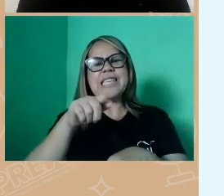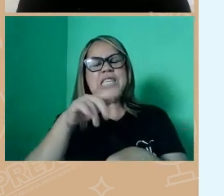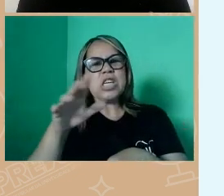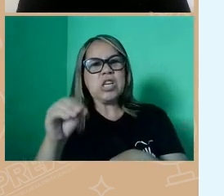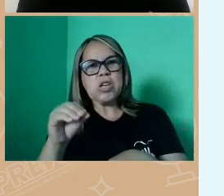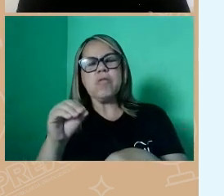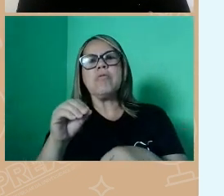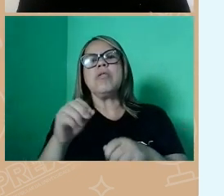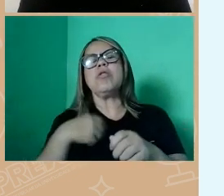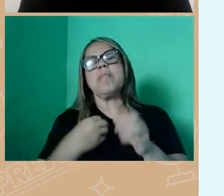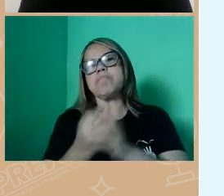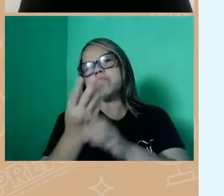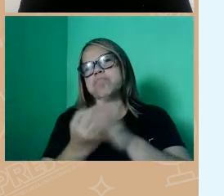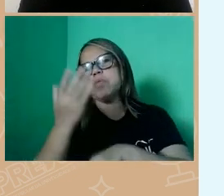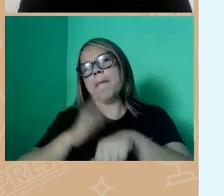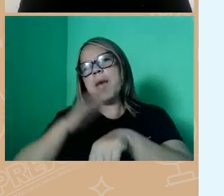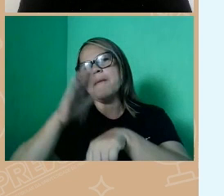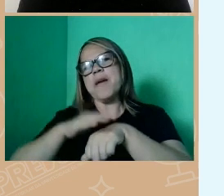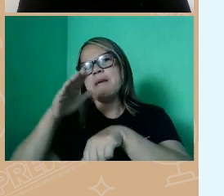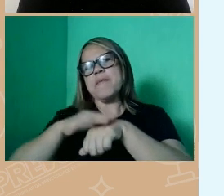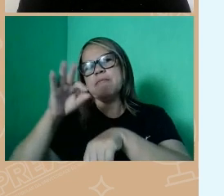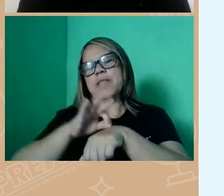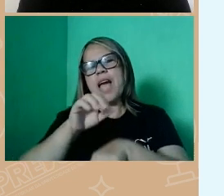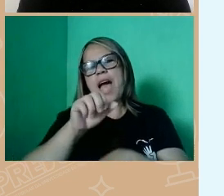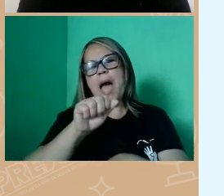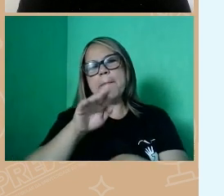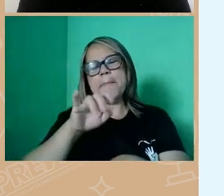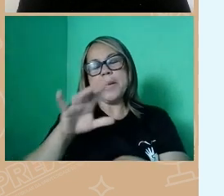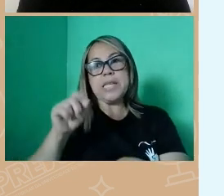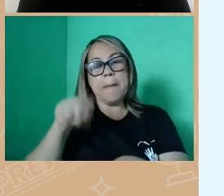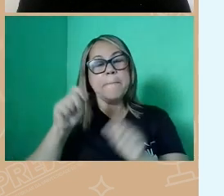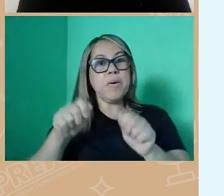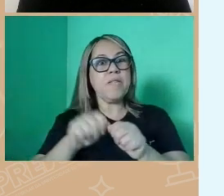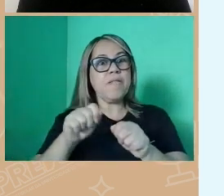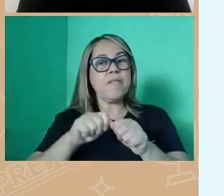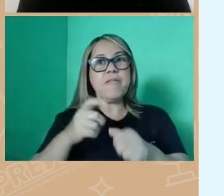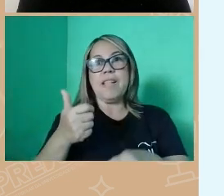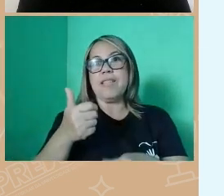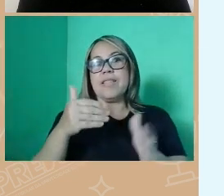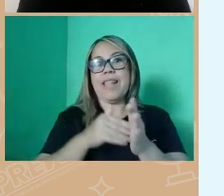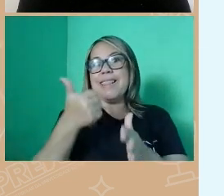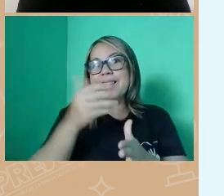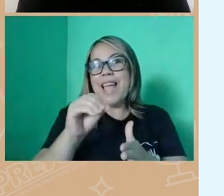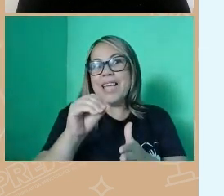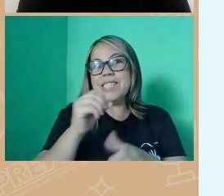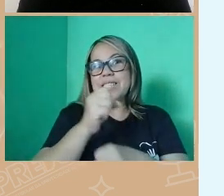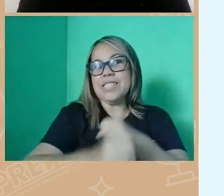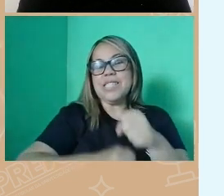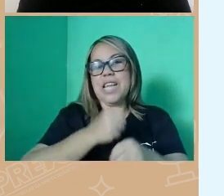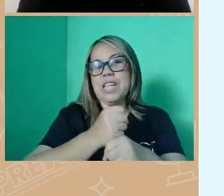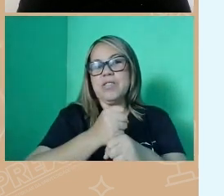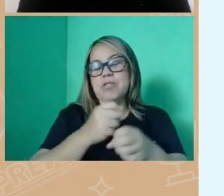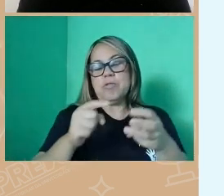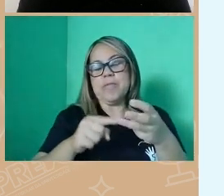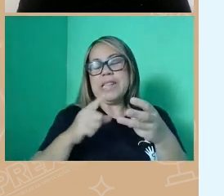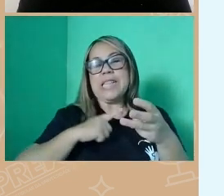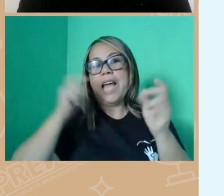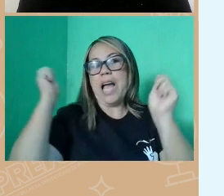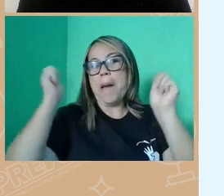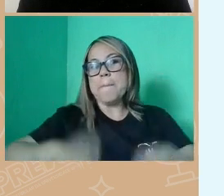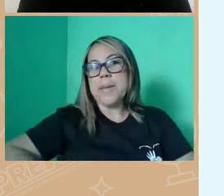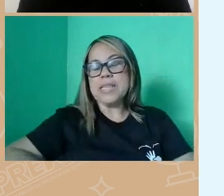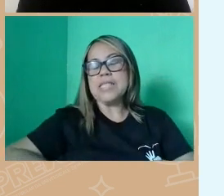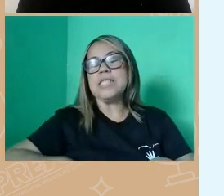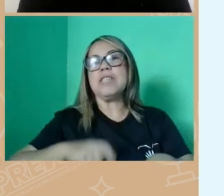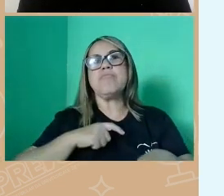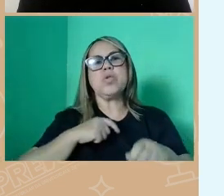os indivíduos da colmeia. As abelhas rainhas podem viver até 10 anos e têm a capacidade de colocar até